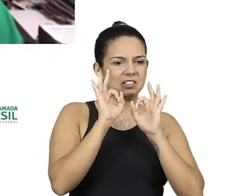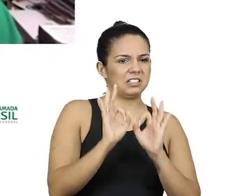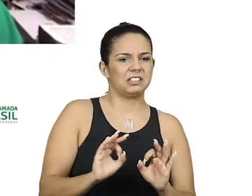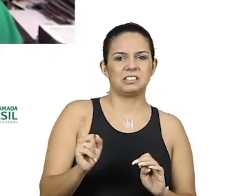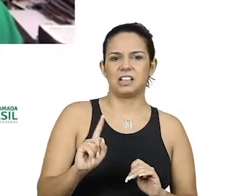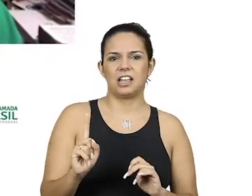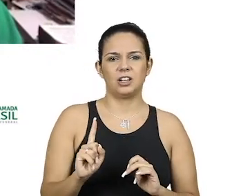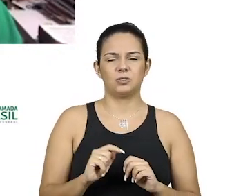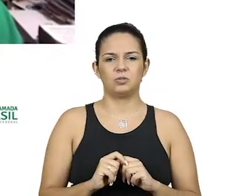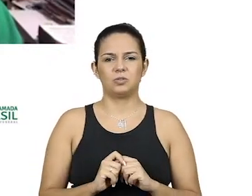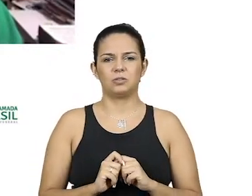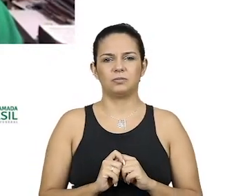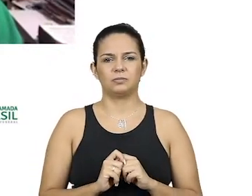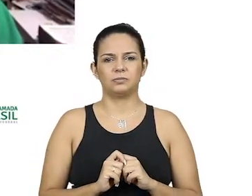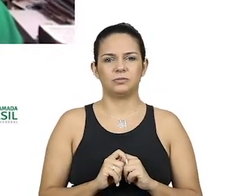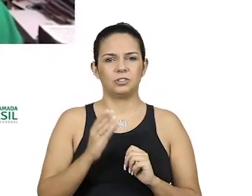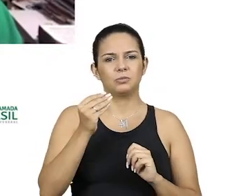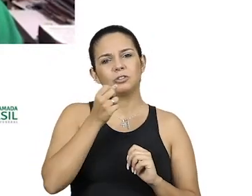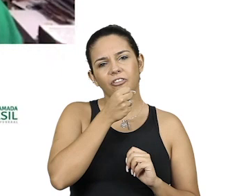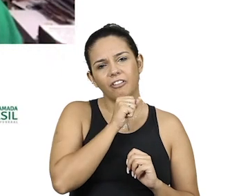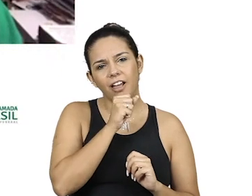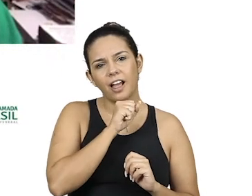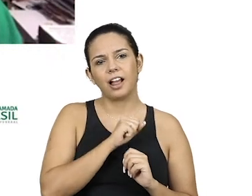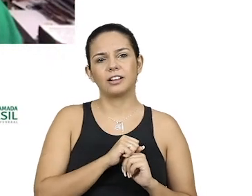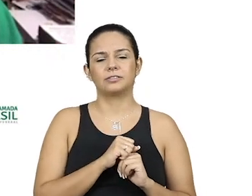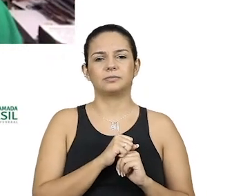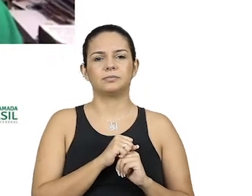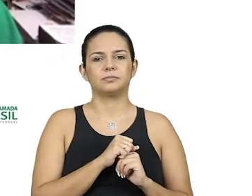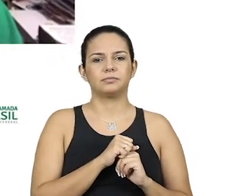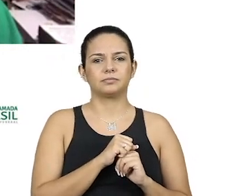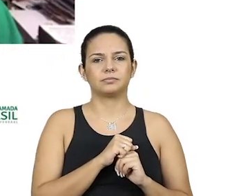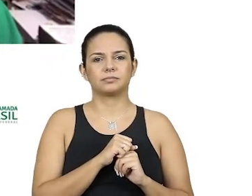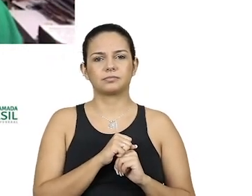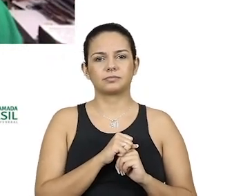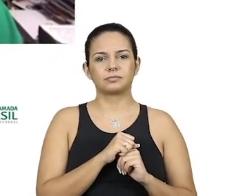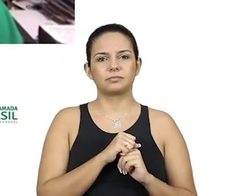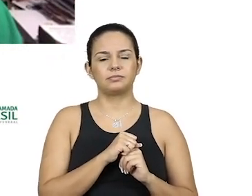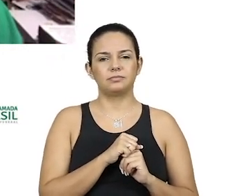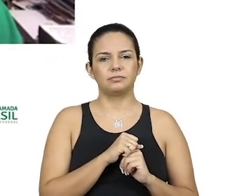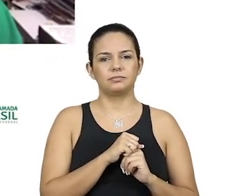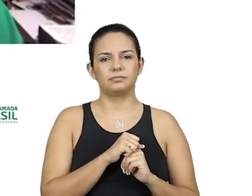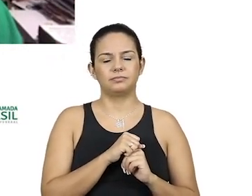determinado, é muito velho, é